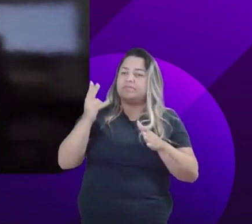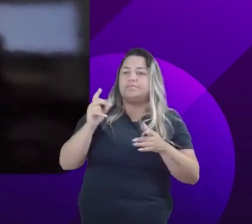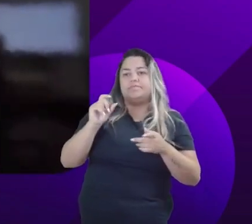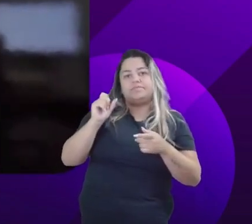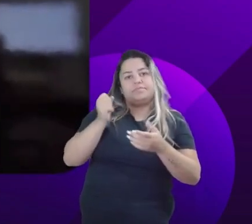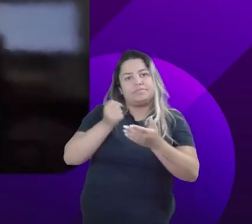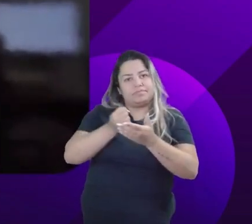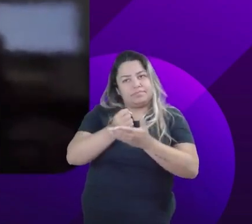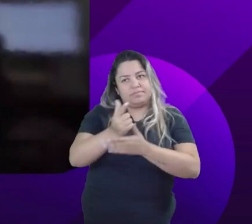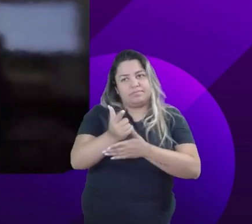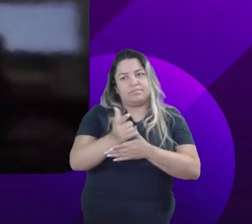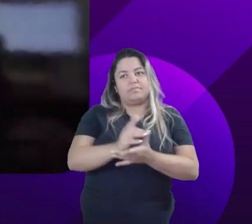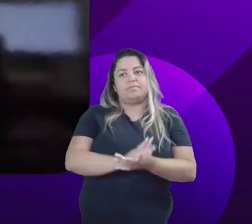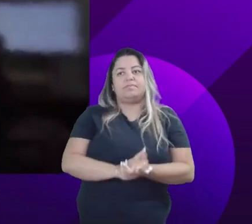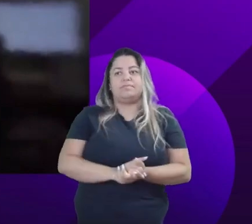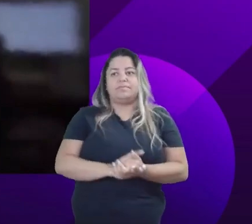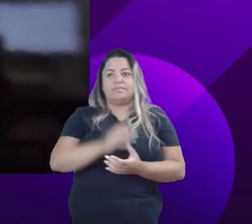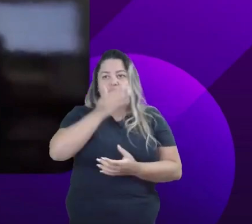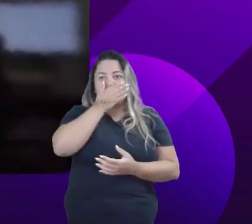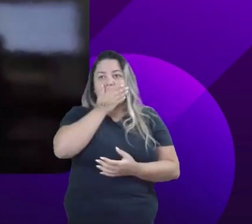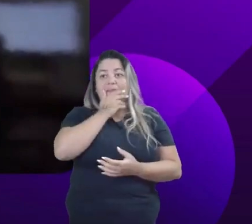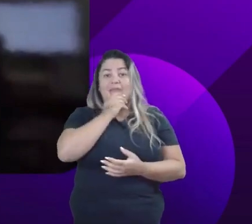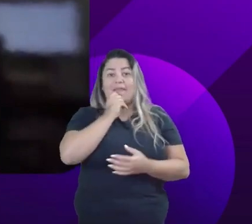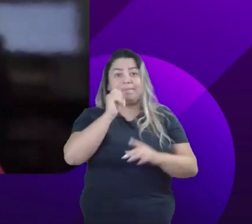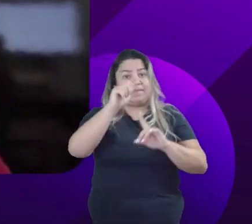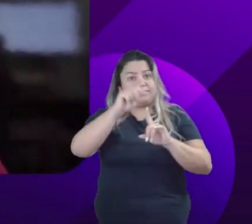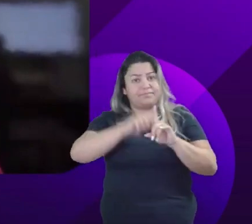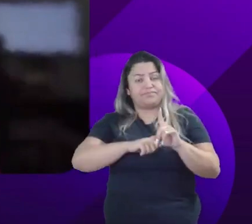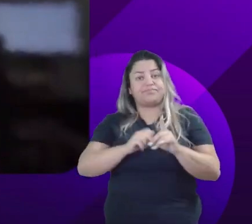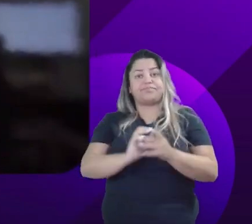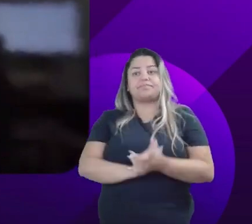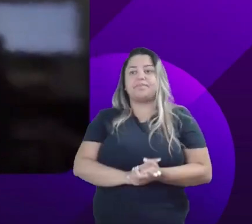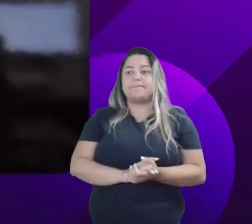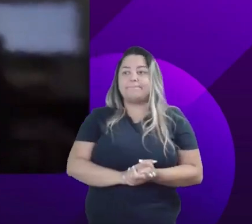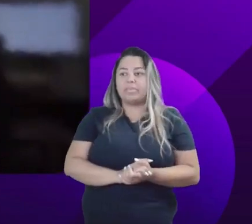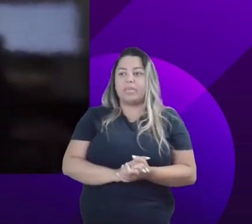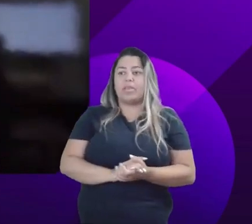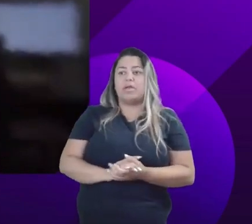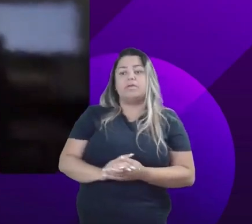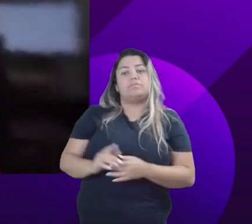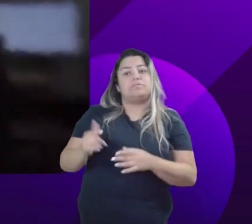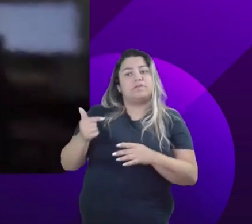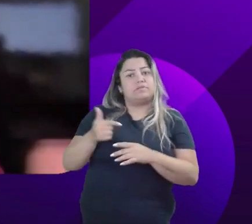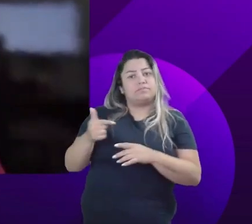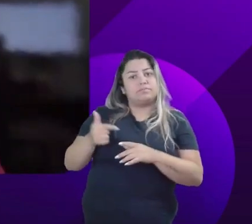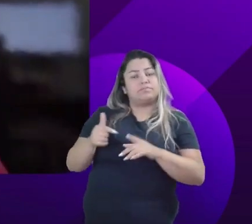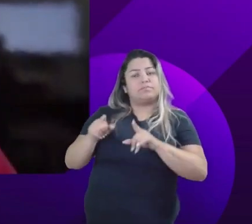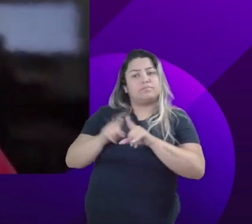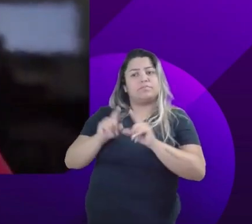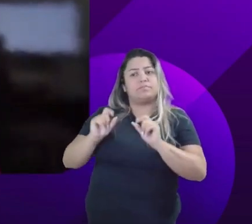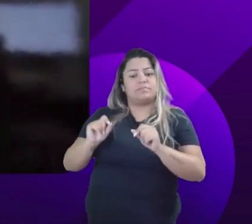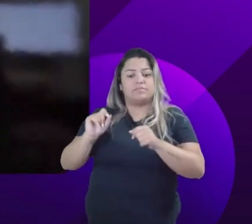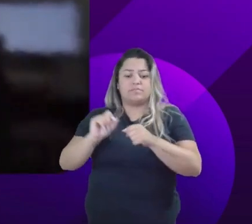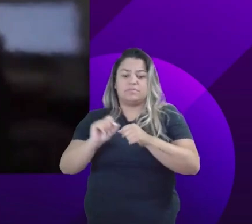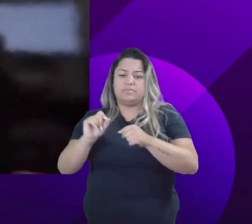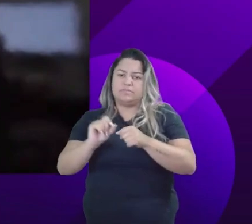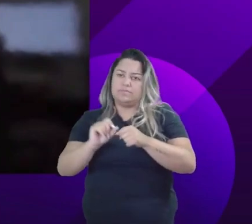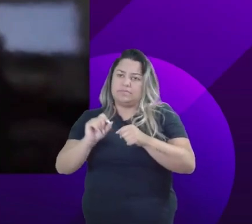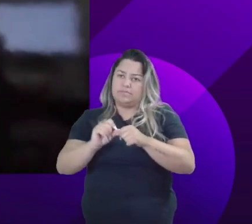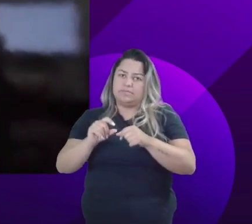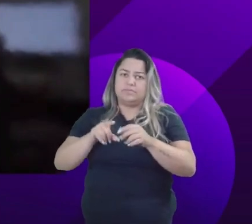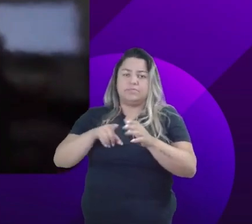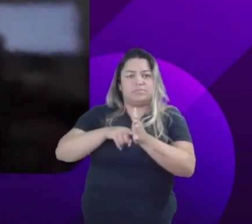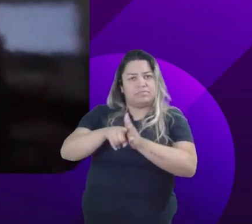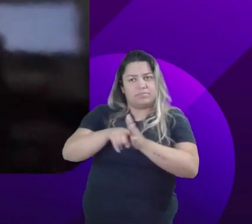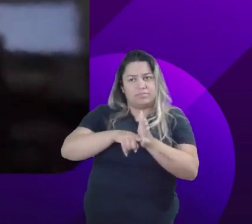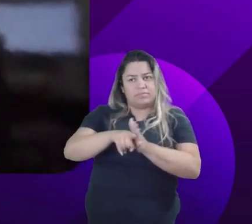o pagamento mensal. E aí, né, numa segunda etapa, né, tá se fazendo levantamento nos